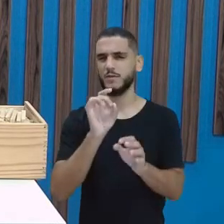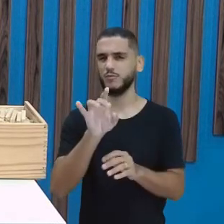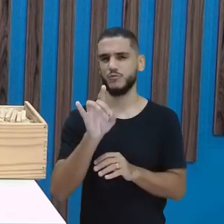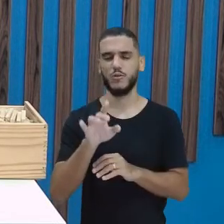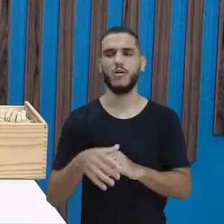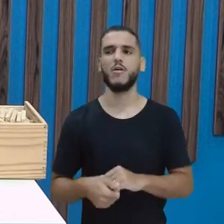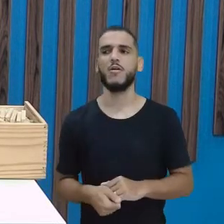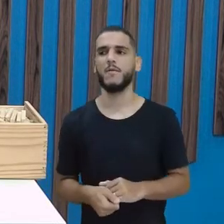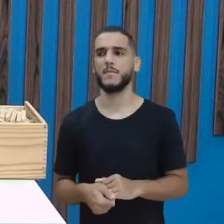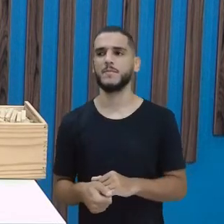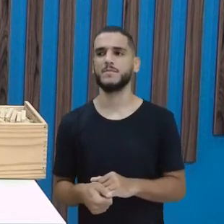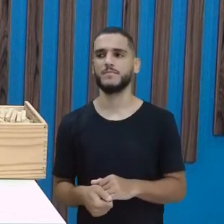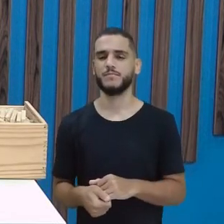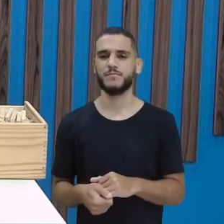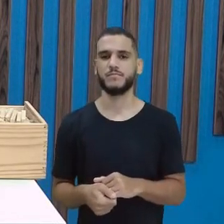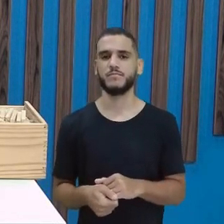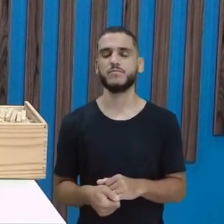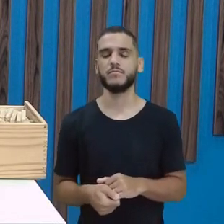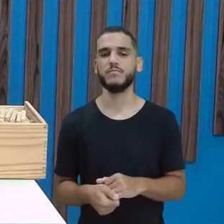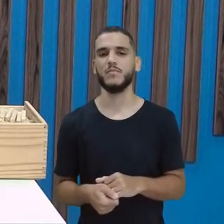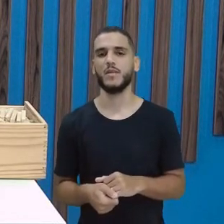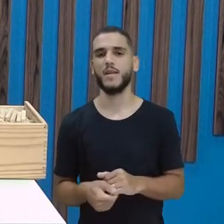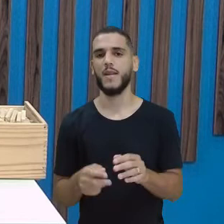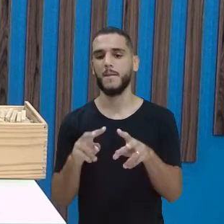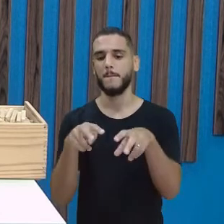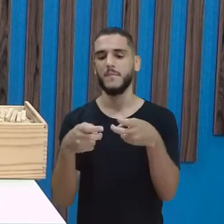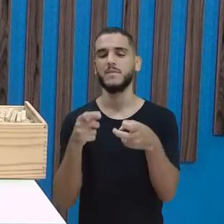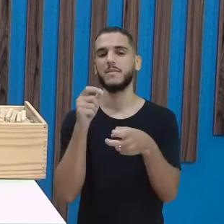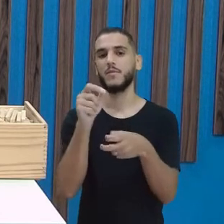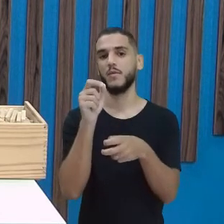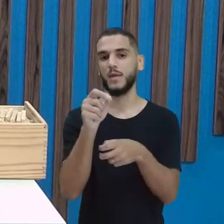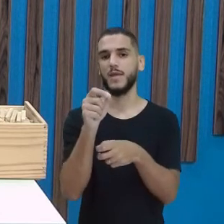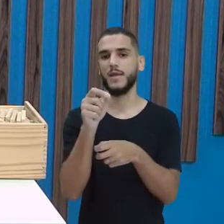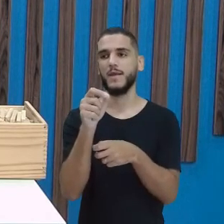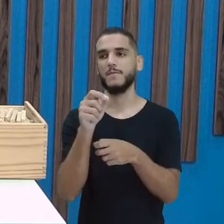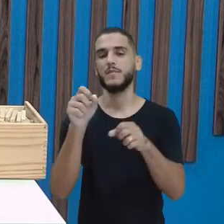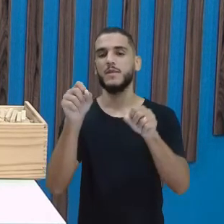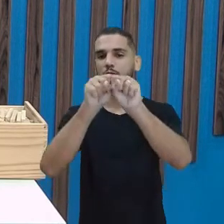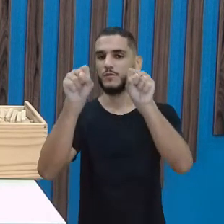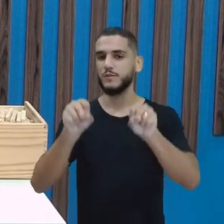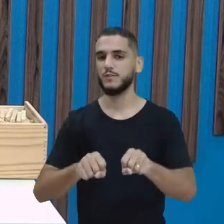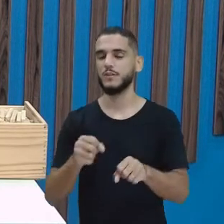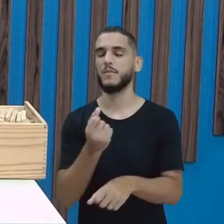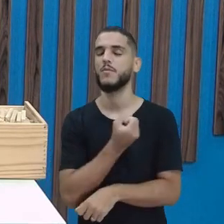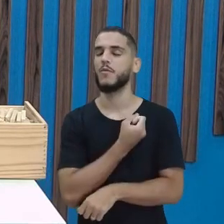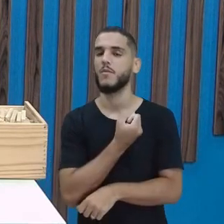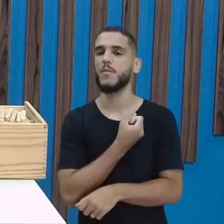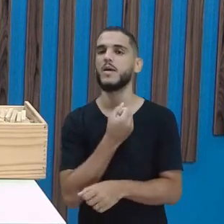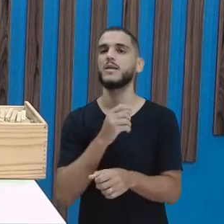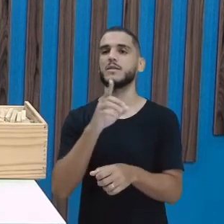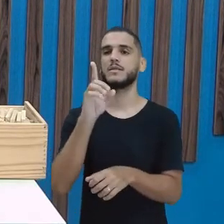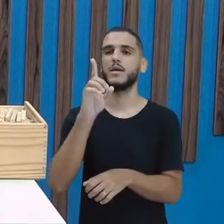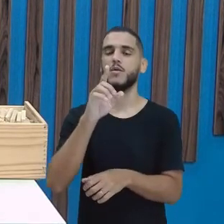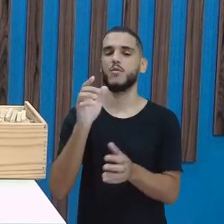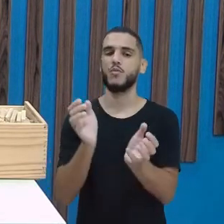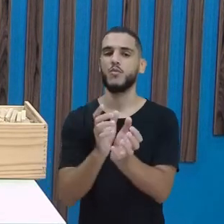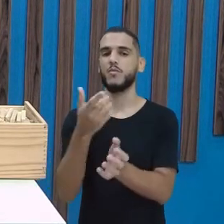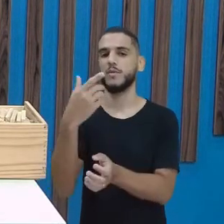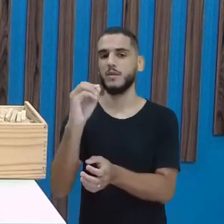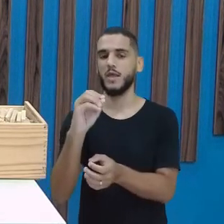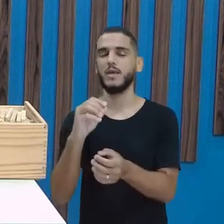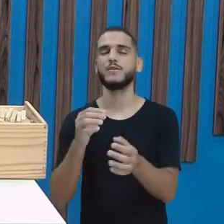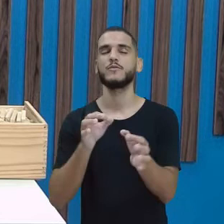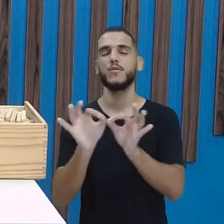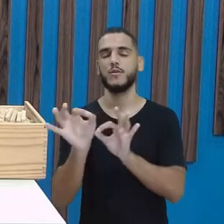né, com o olhar do sistema de numeração decimal, olhando as ordens, tá